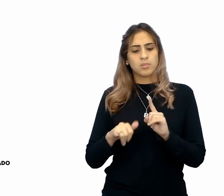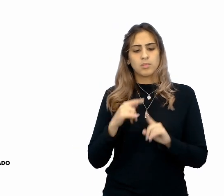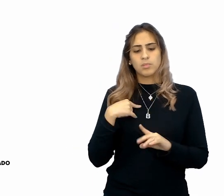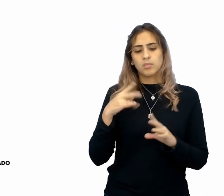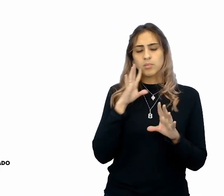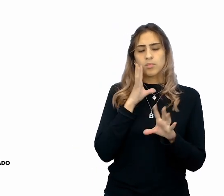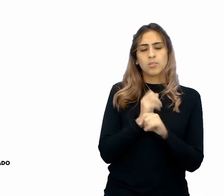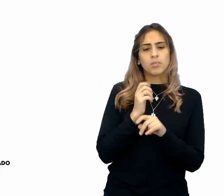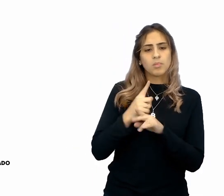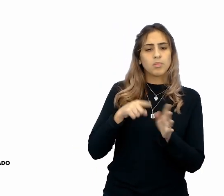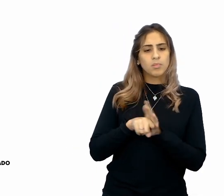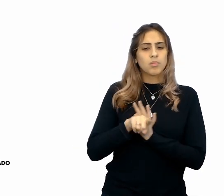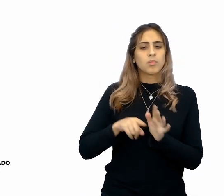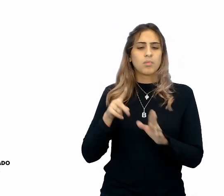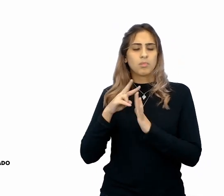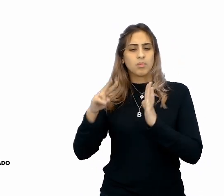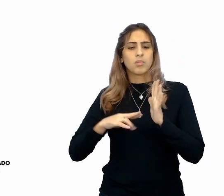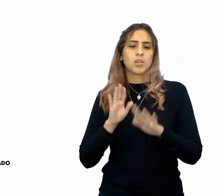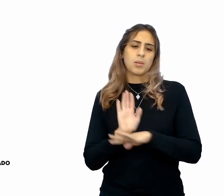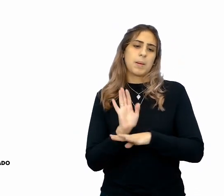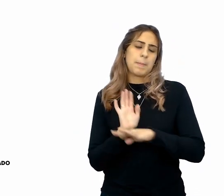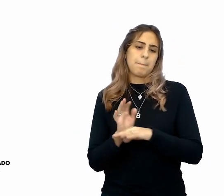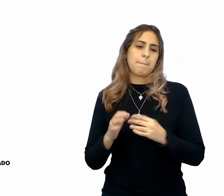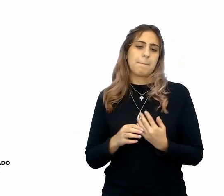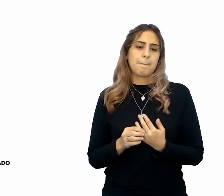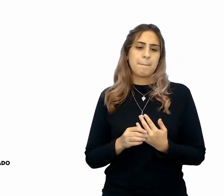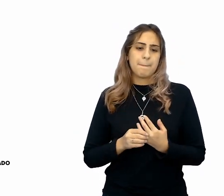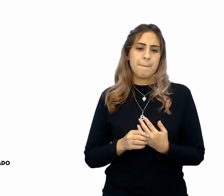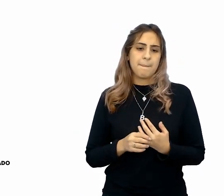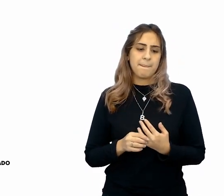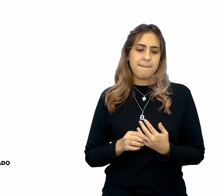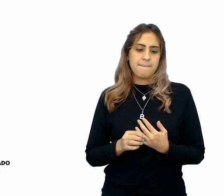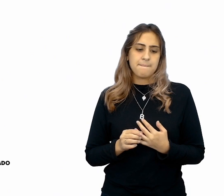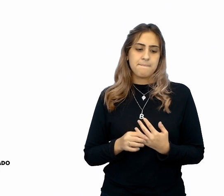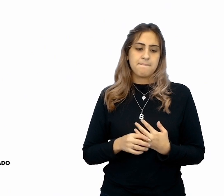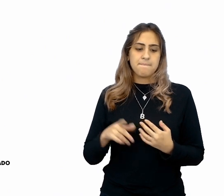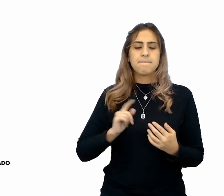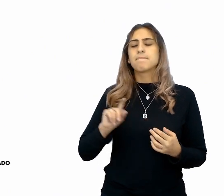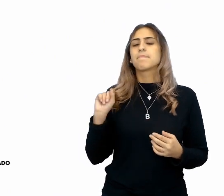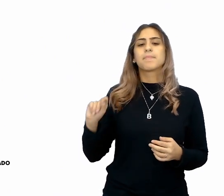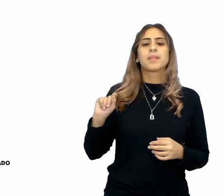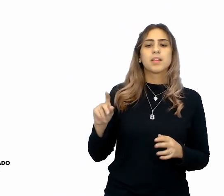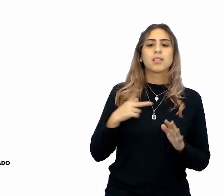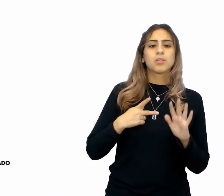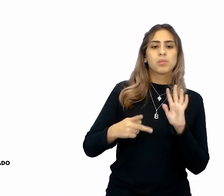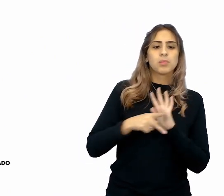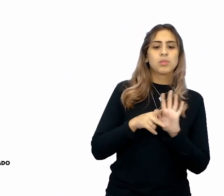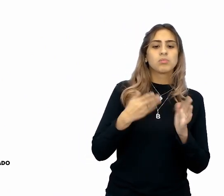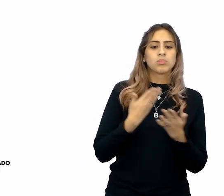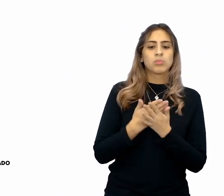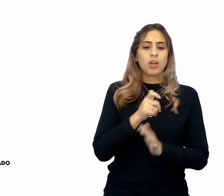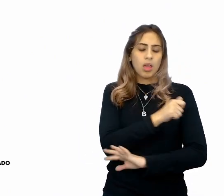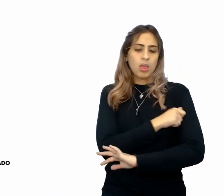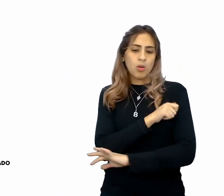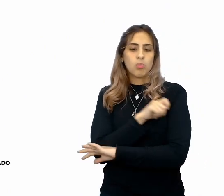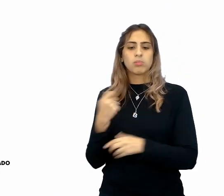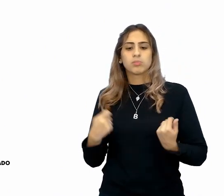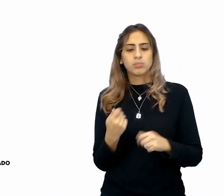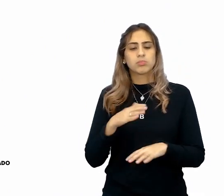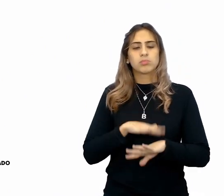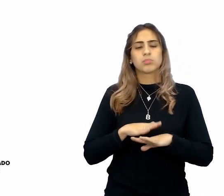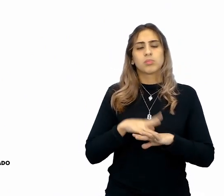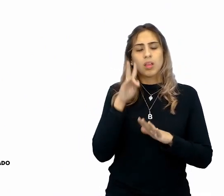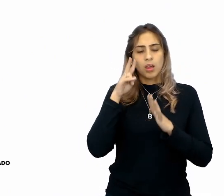totalmente exploradas na leitura colaborativa. Na aula 9, nós temos o quê? Os próprios estudantes precisarão ler